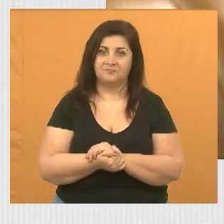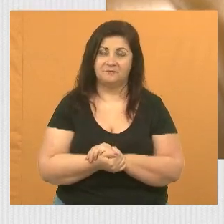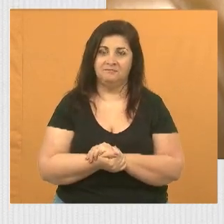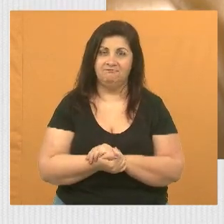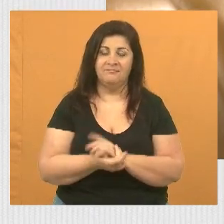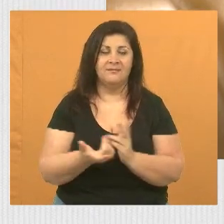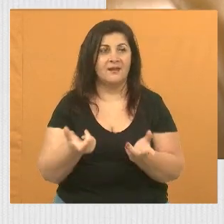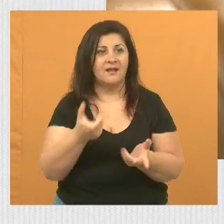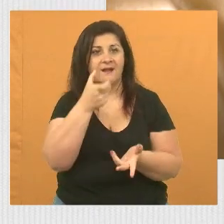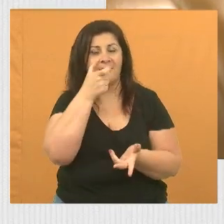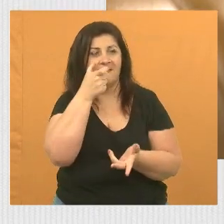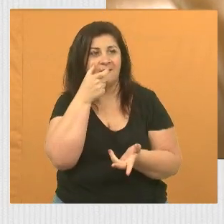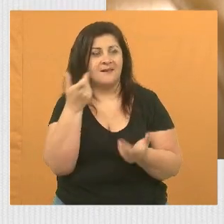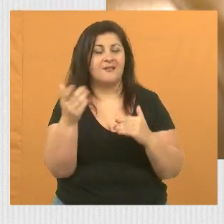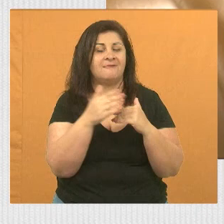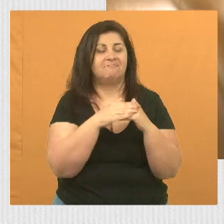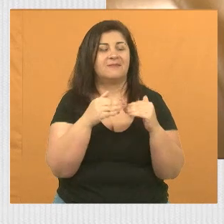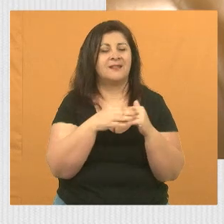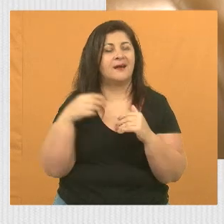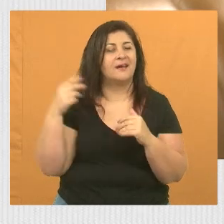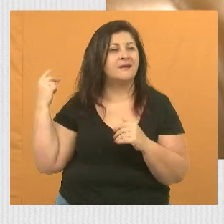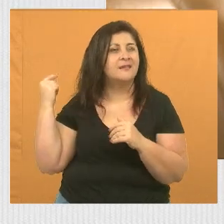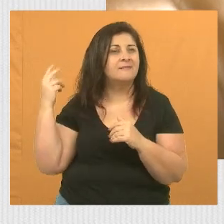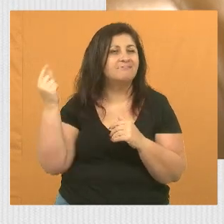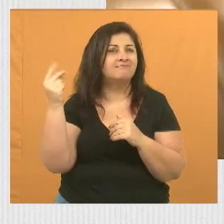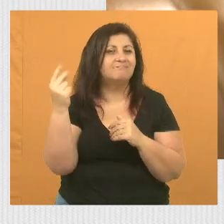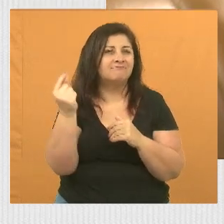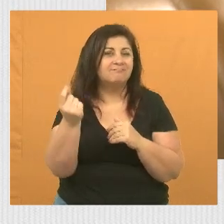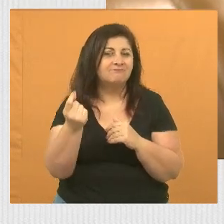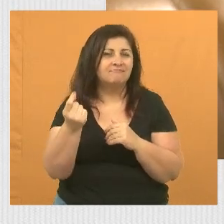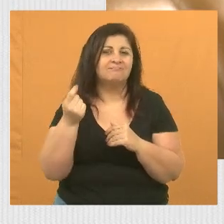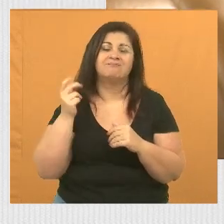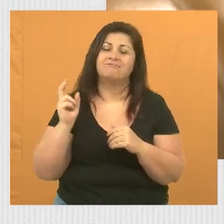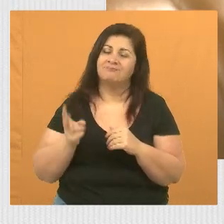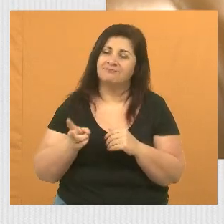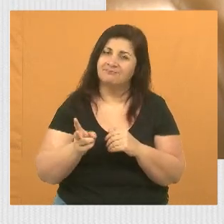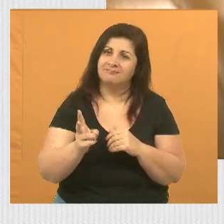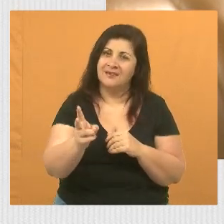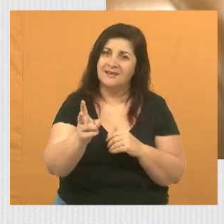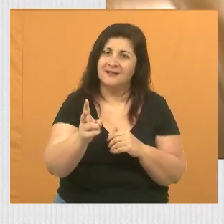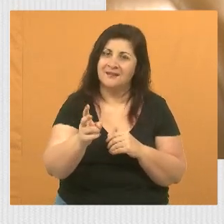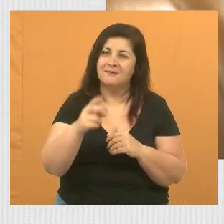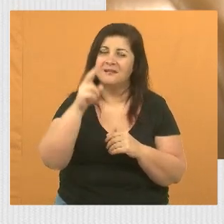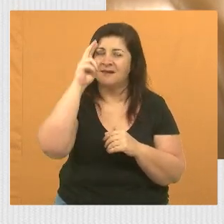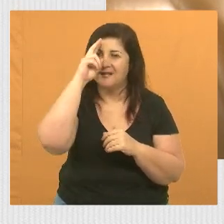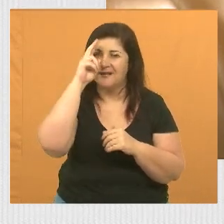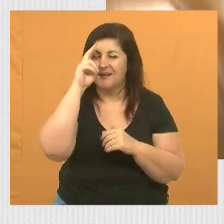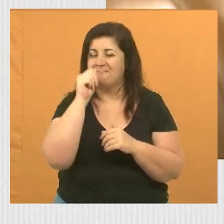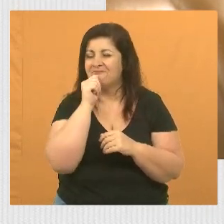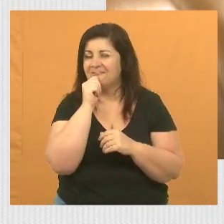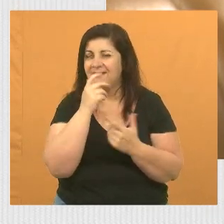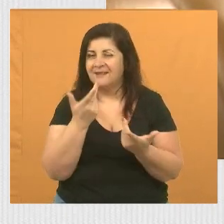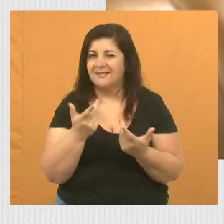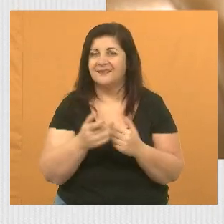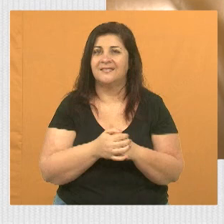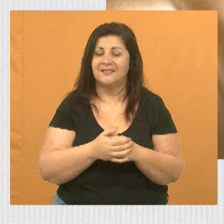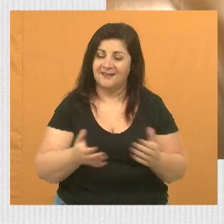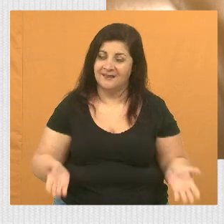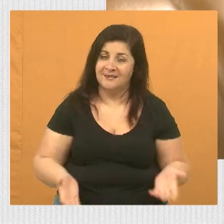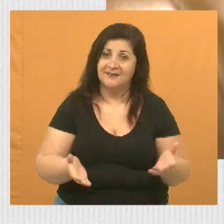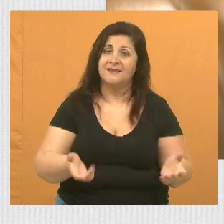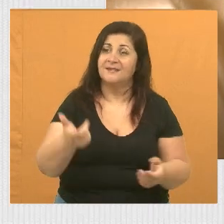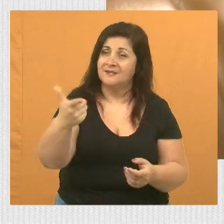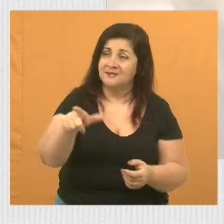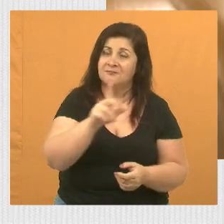olhar e ver que aquele carinho que ela tinha lá atrás e que continuou, alguém lembra dela, né? Eu acho muito bacana, incentivo para os